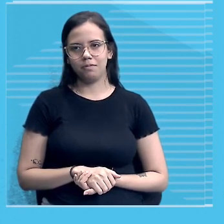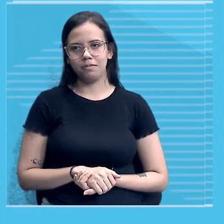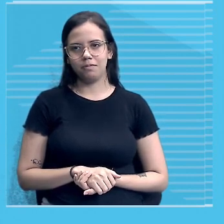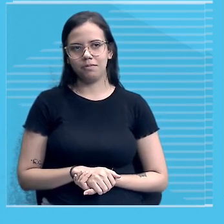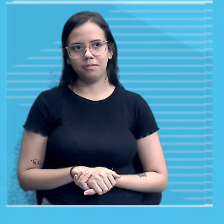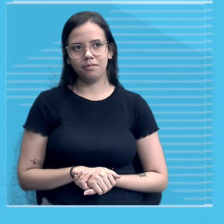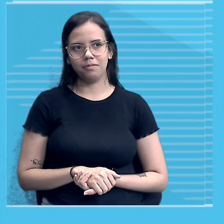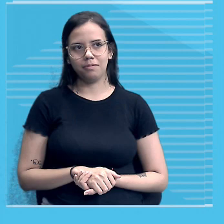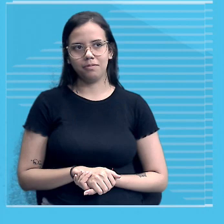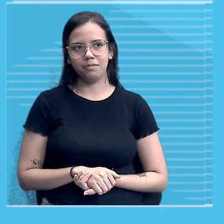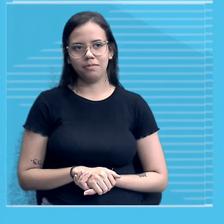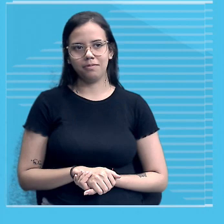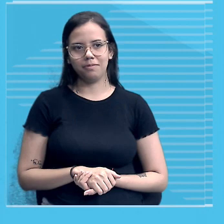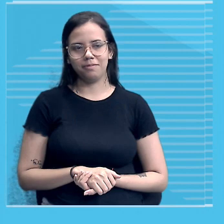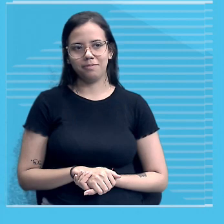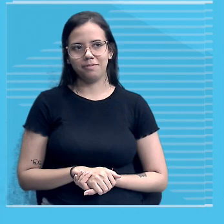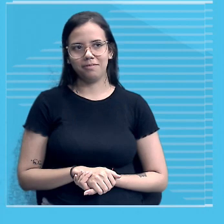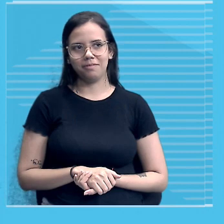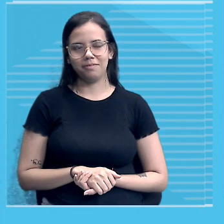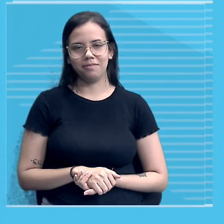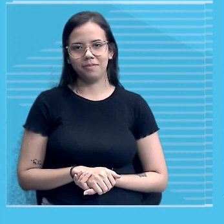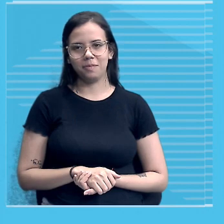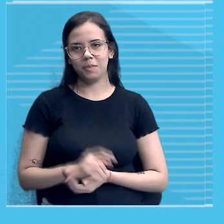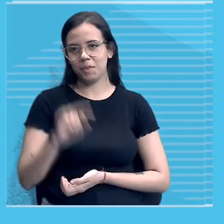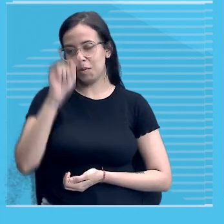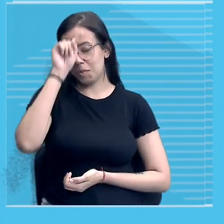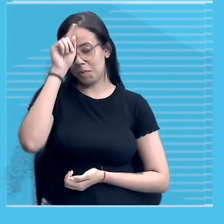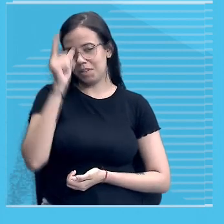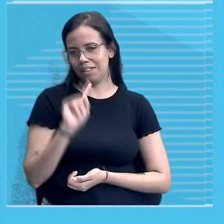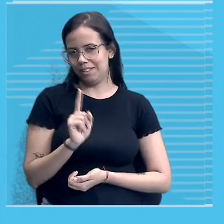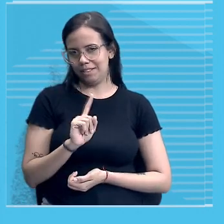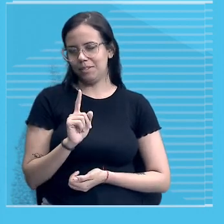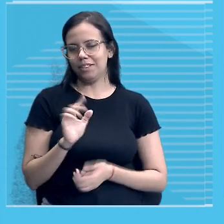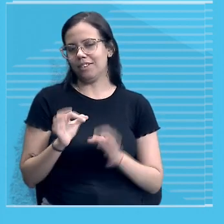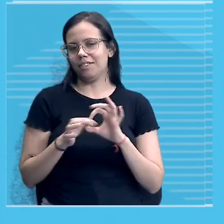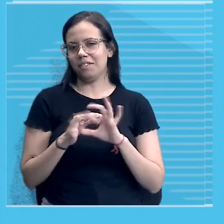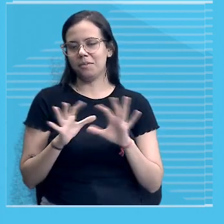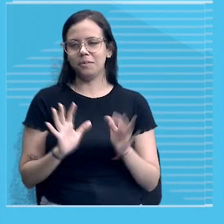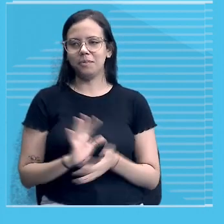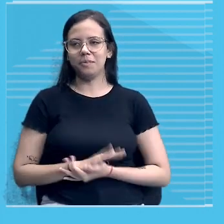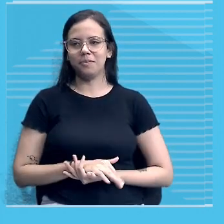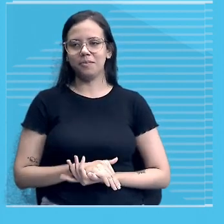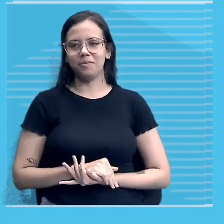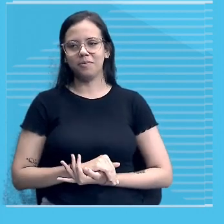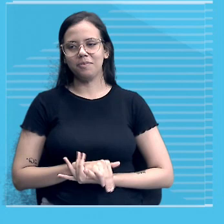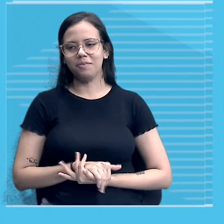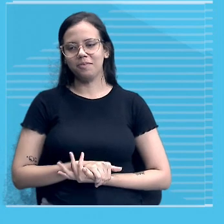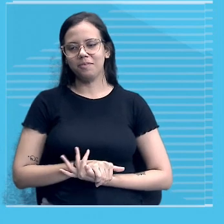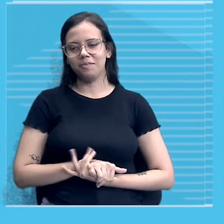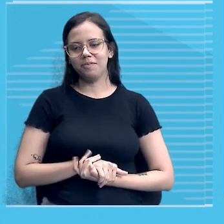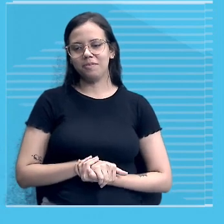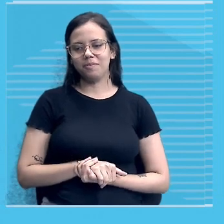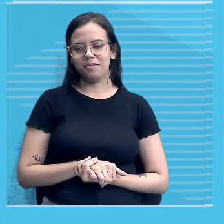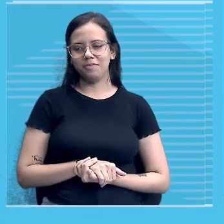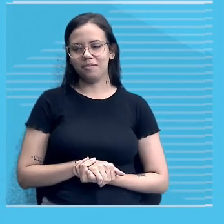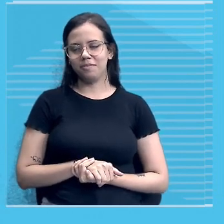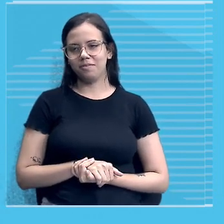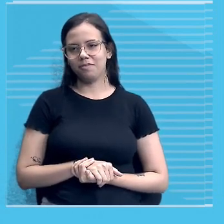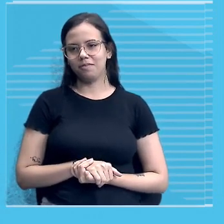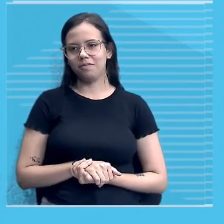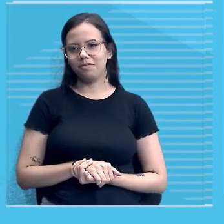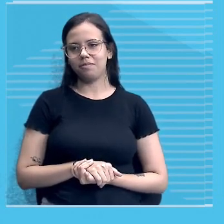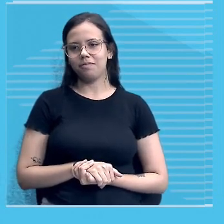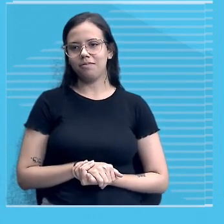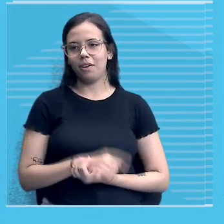a internet não não inventa não Livramento não vai longe não lembra não dá ideia